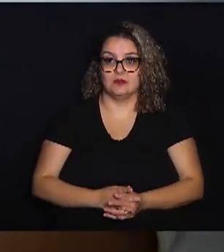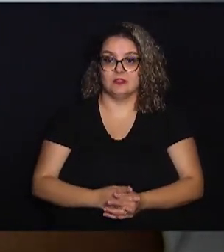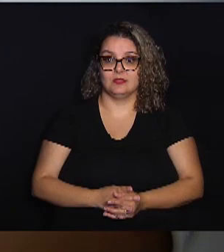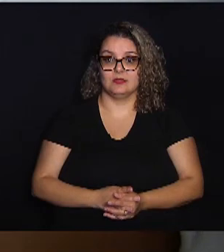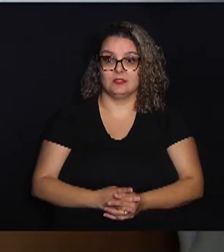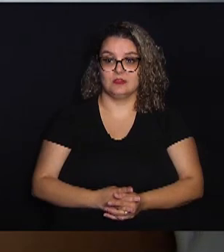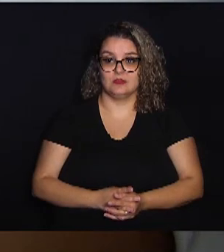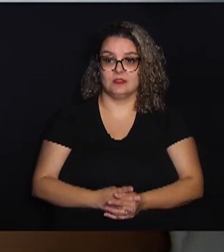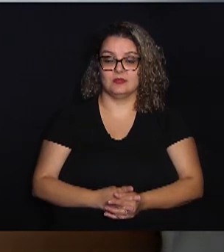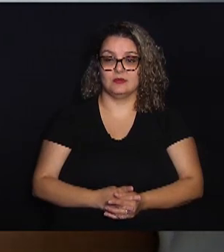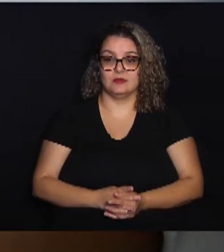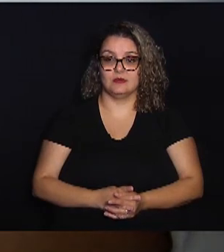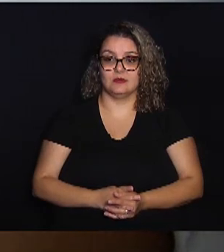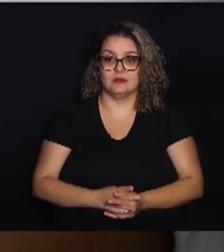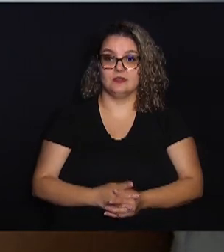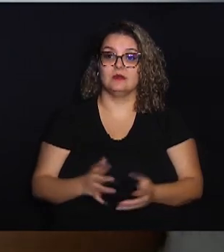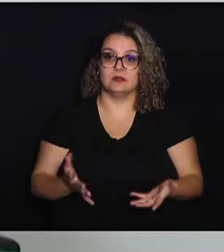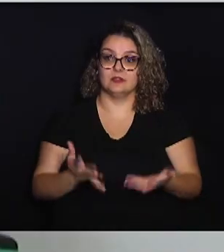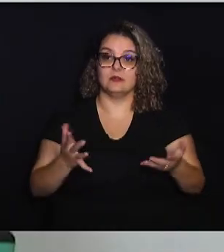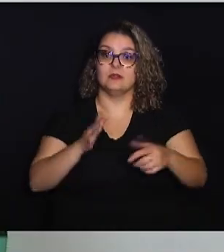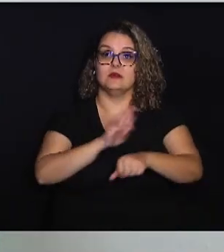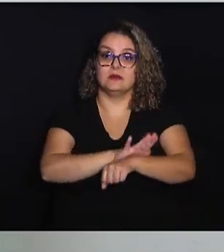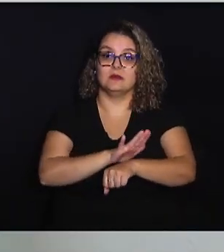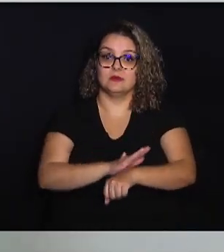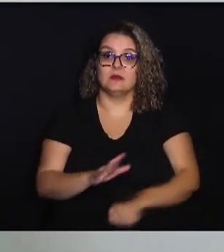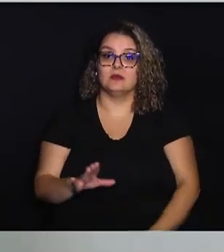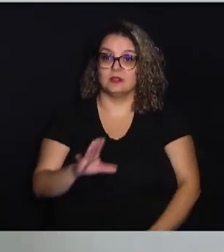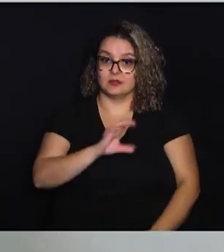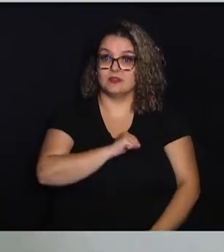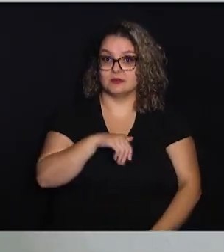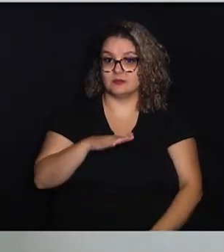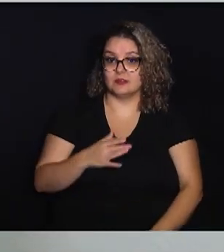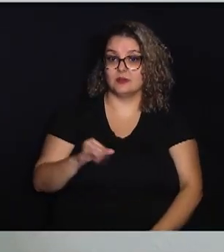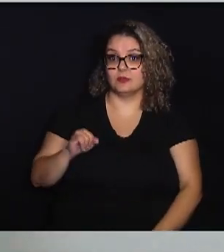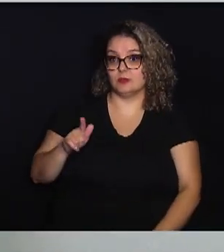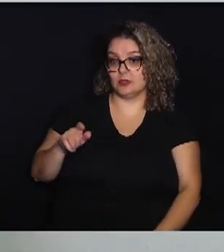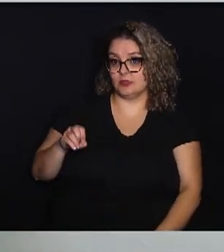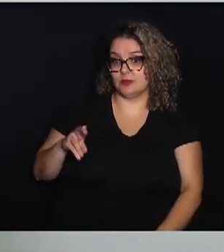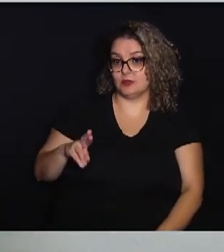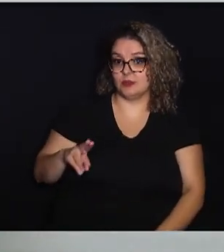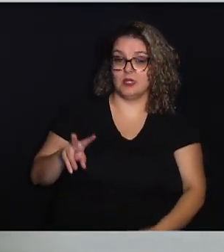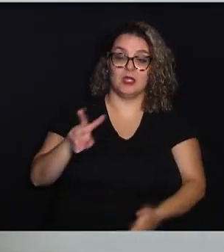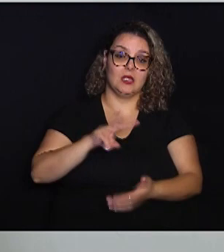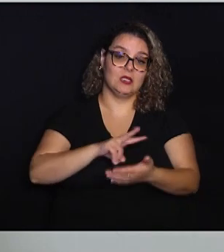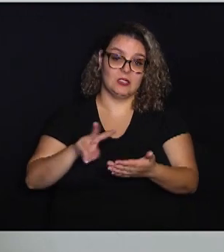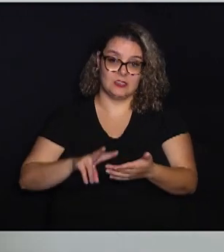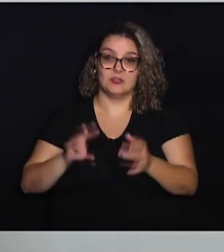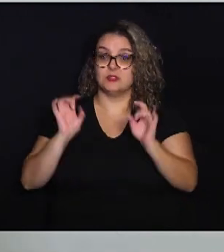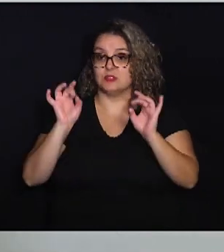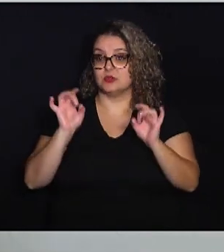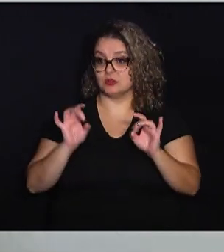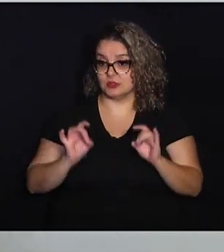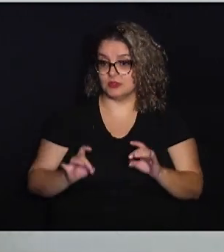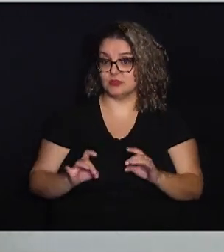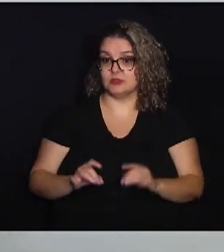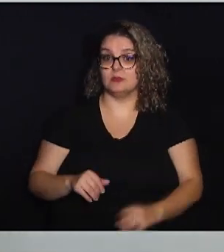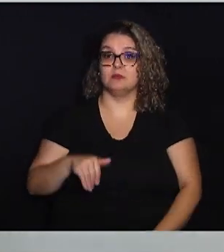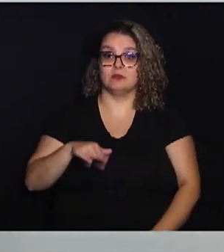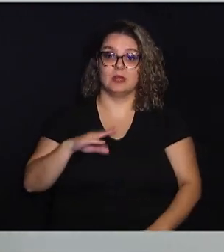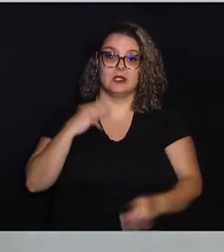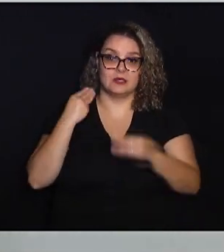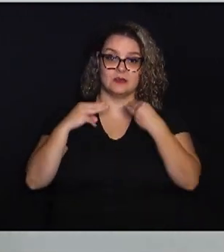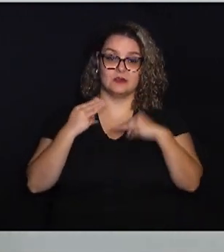uma ajudada a eu gostar mais ainda. No caso do Igor, a leitura tem um lugar especial além da